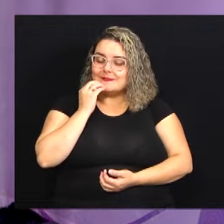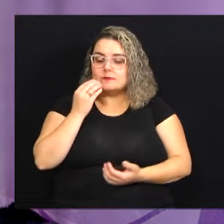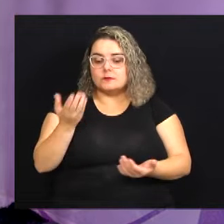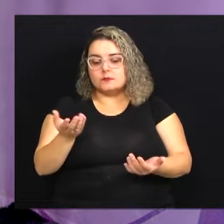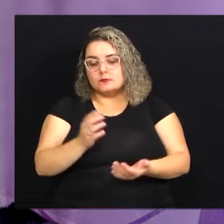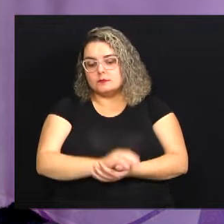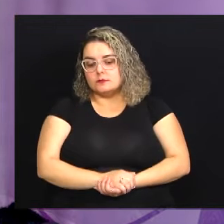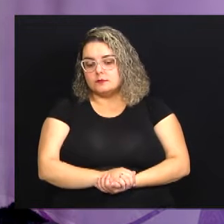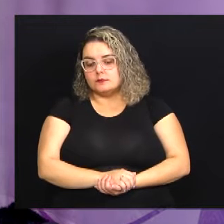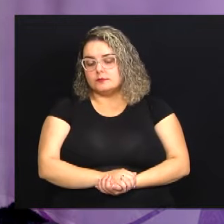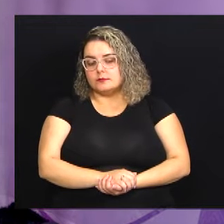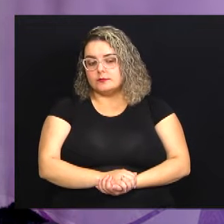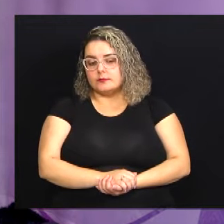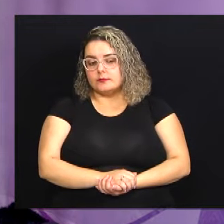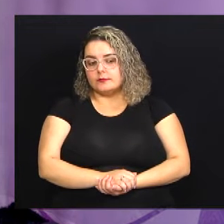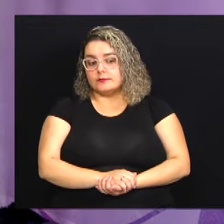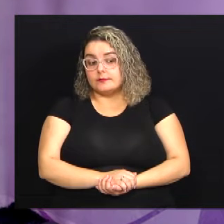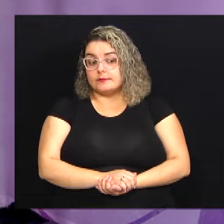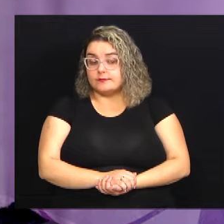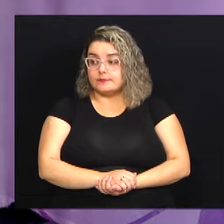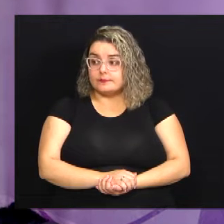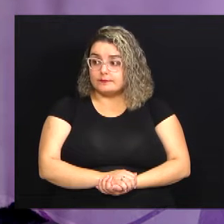Olha,